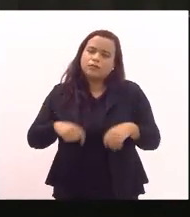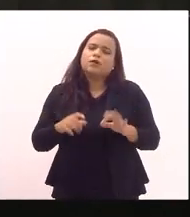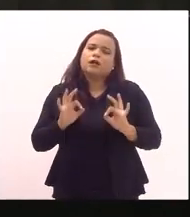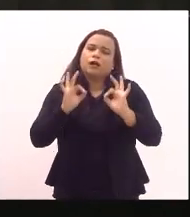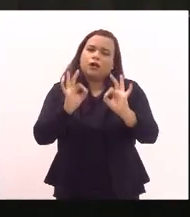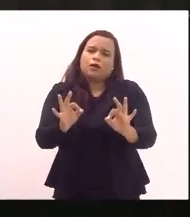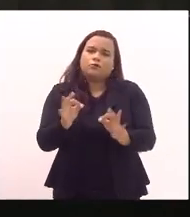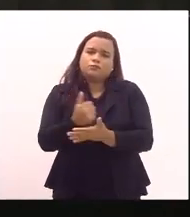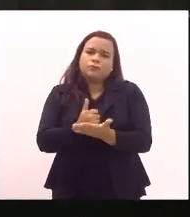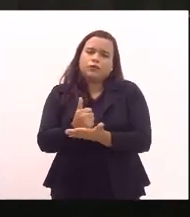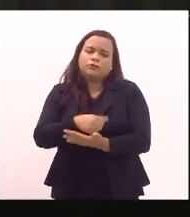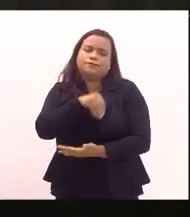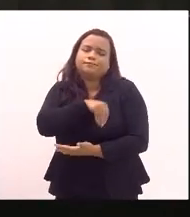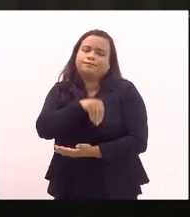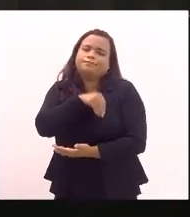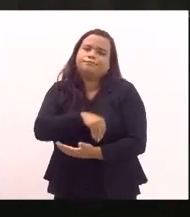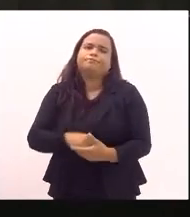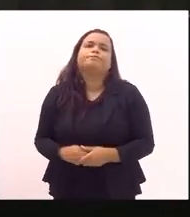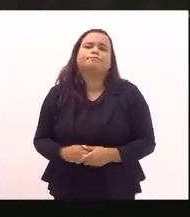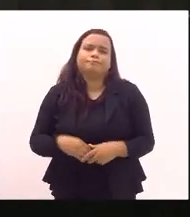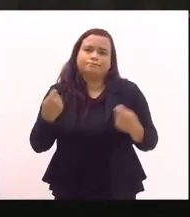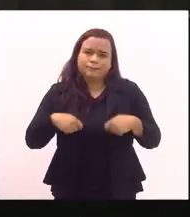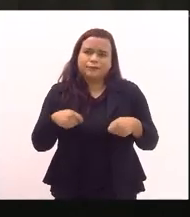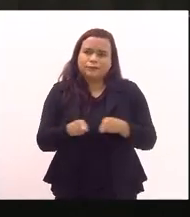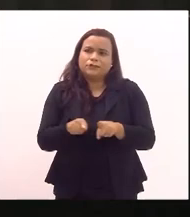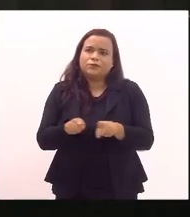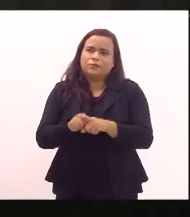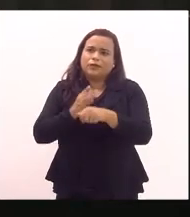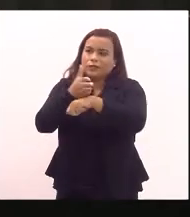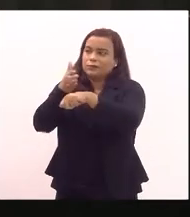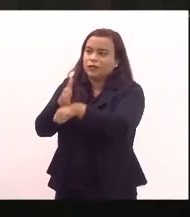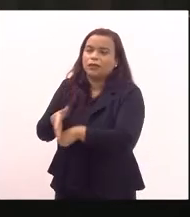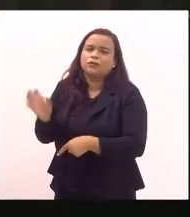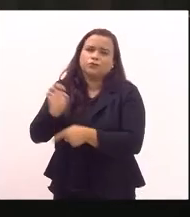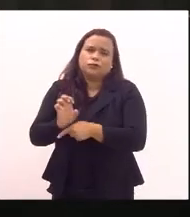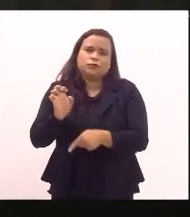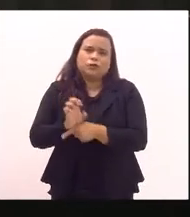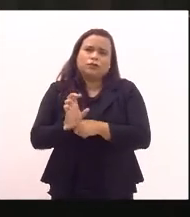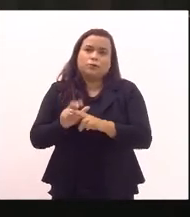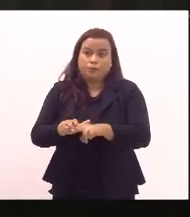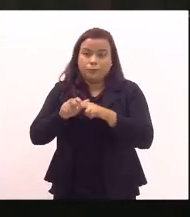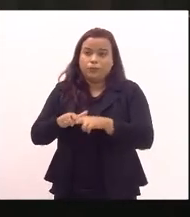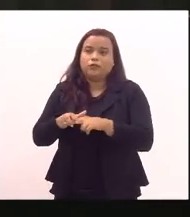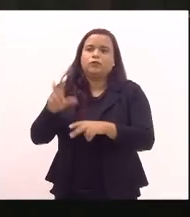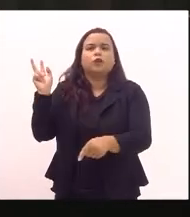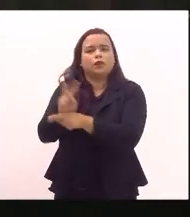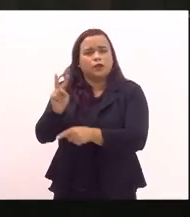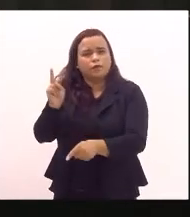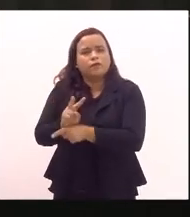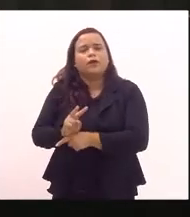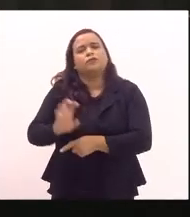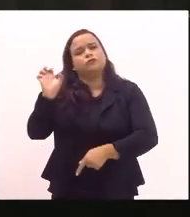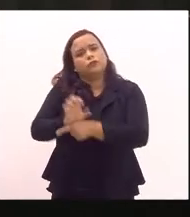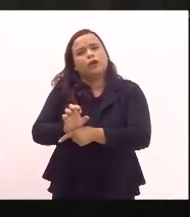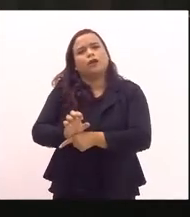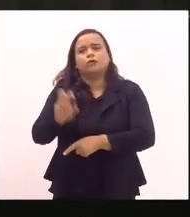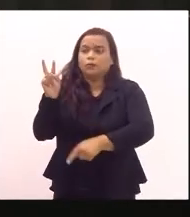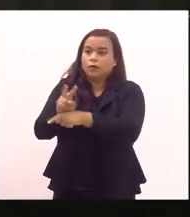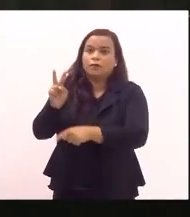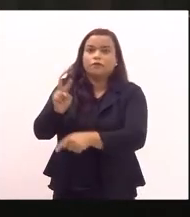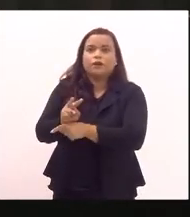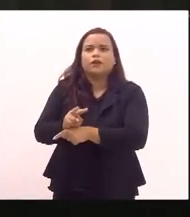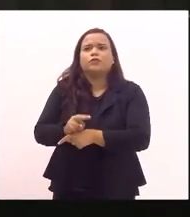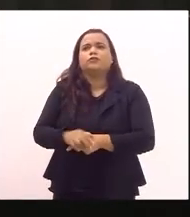garantia do piso salarial precisa de acesso ao estado por isso defendemos o estado defendemos o